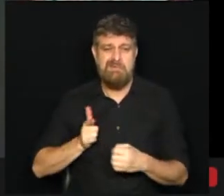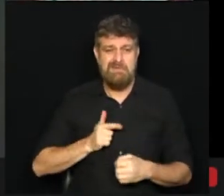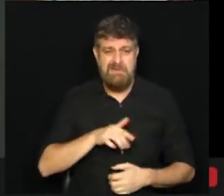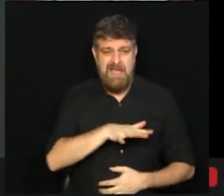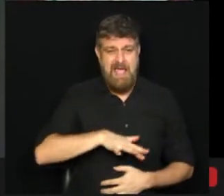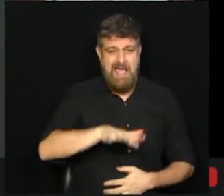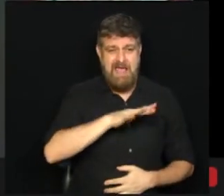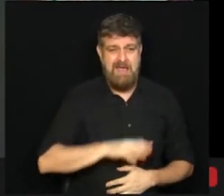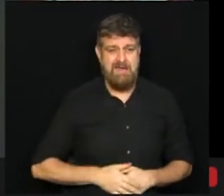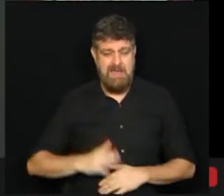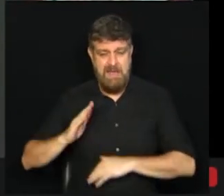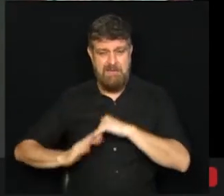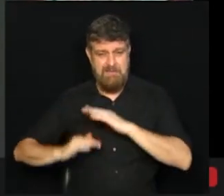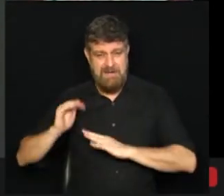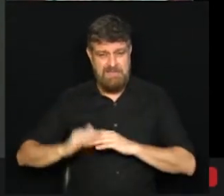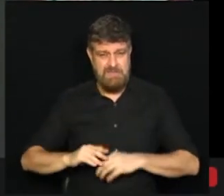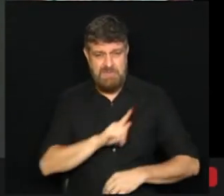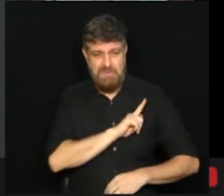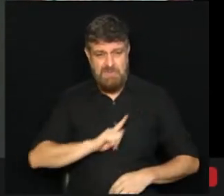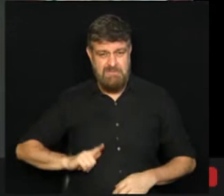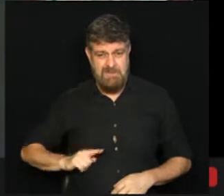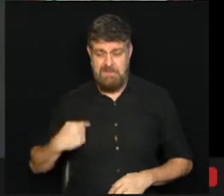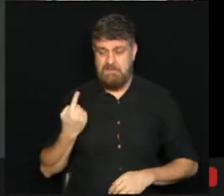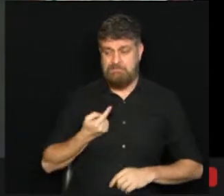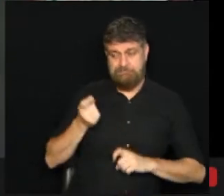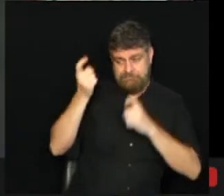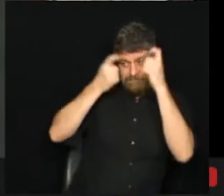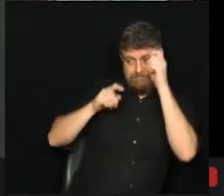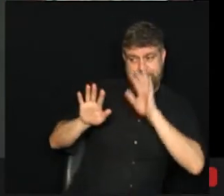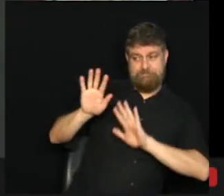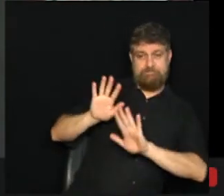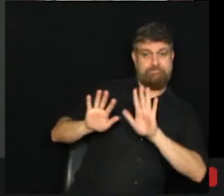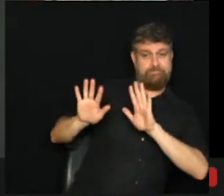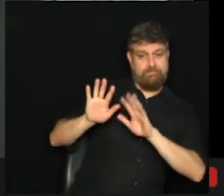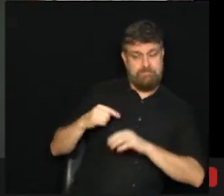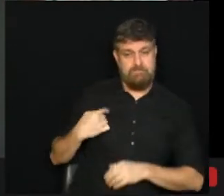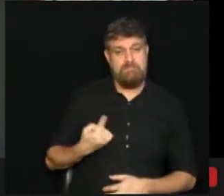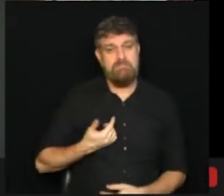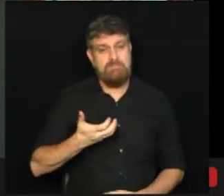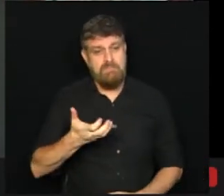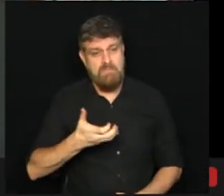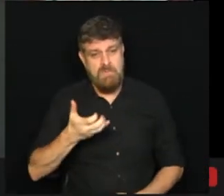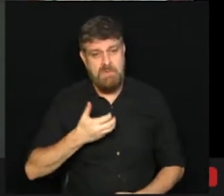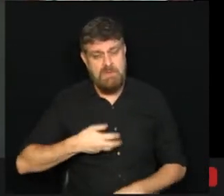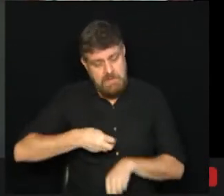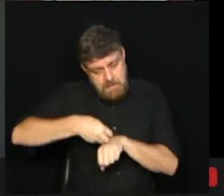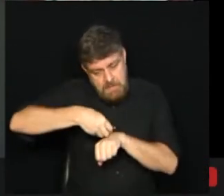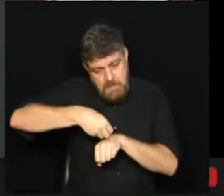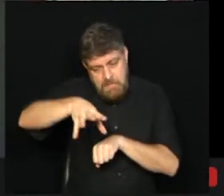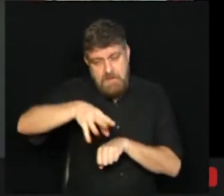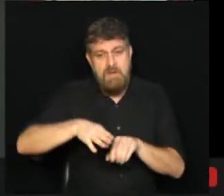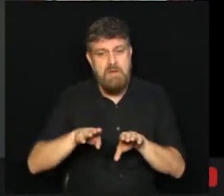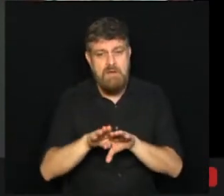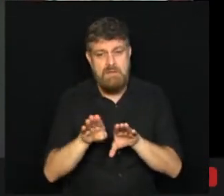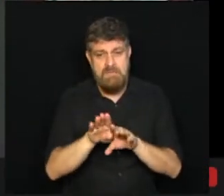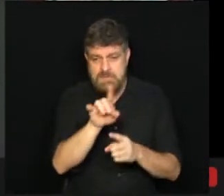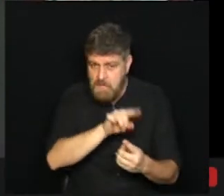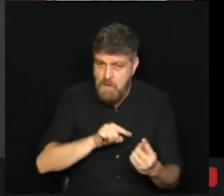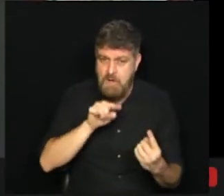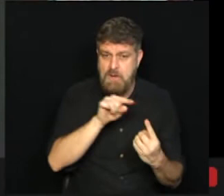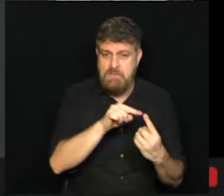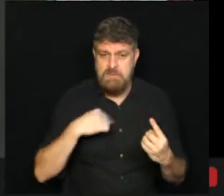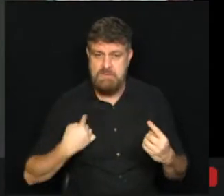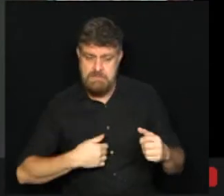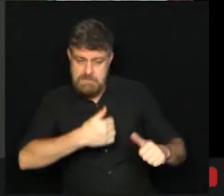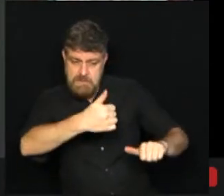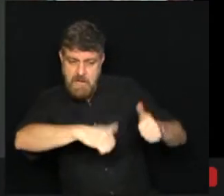Estado. Isso, para nós, é motivo de grande preocupação. E eu queria deixar isso registrado para que isso também possa ser objeto de análise